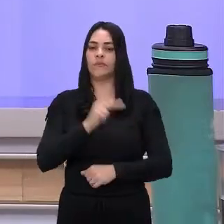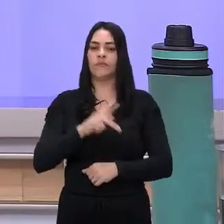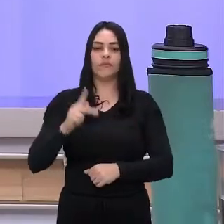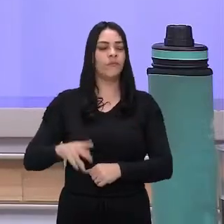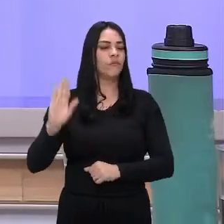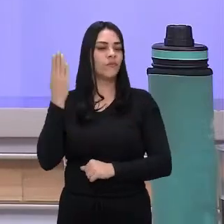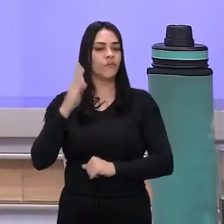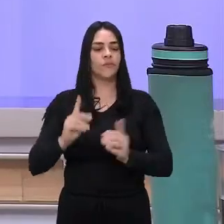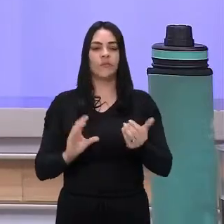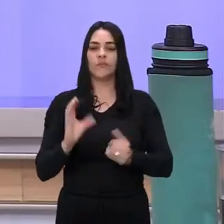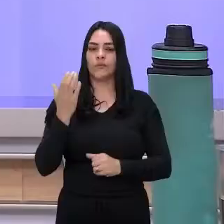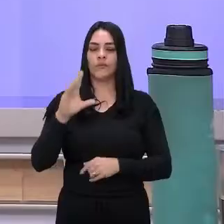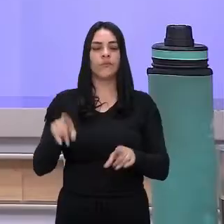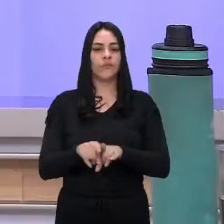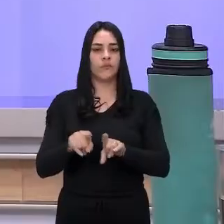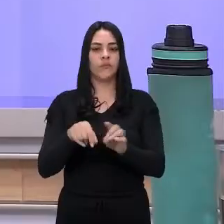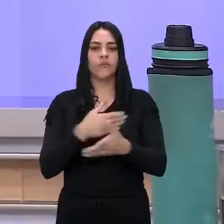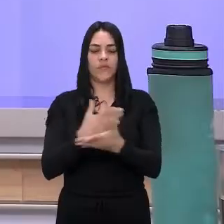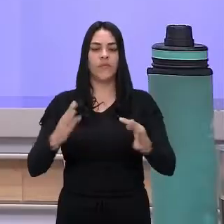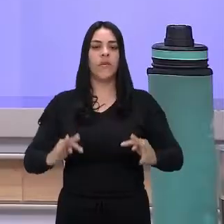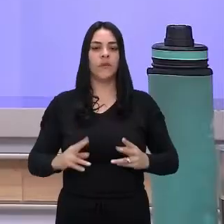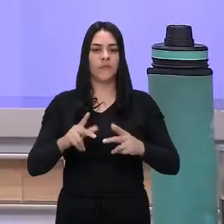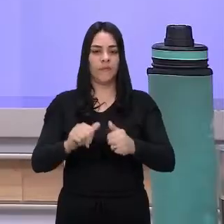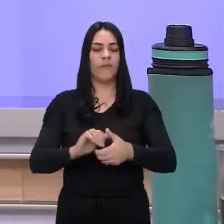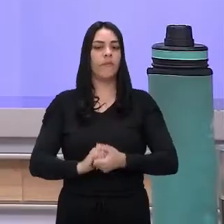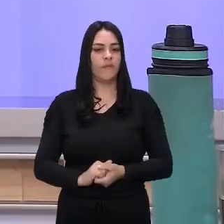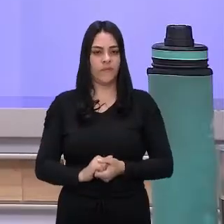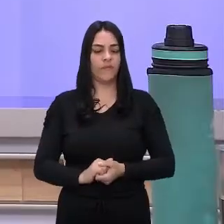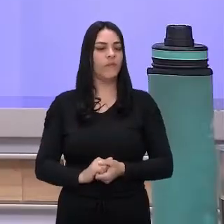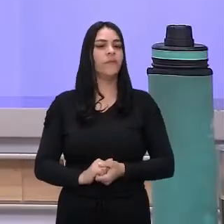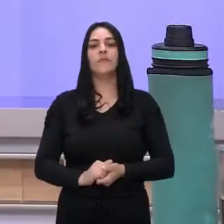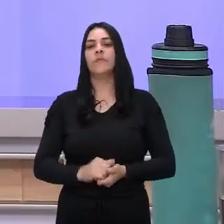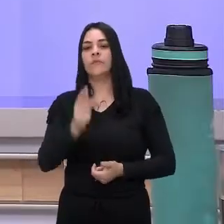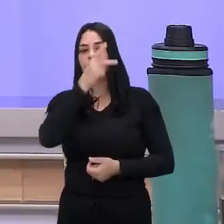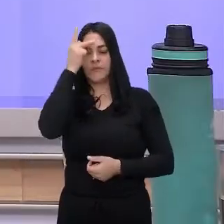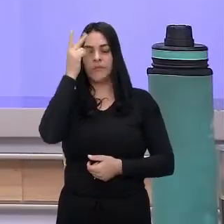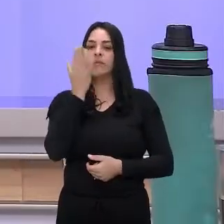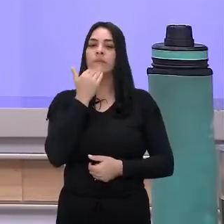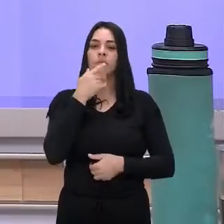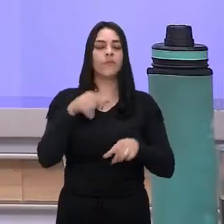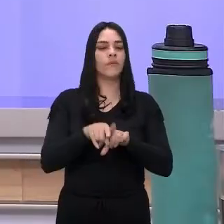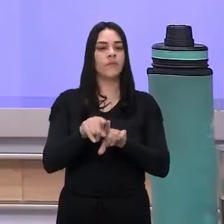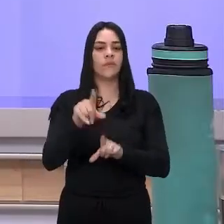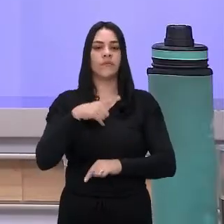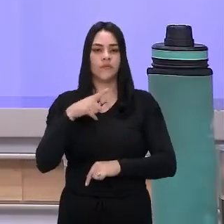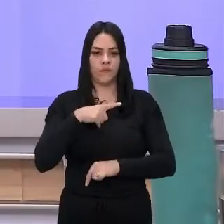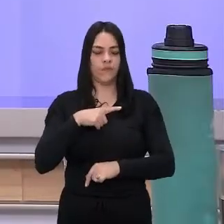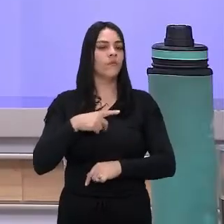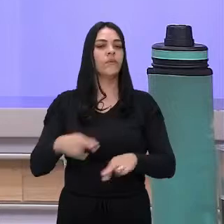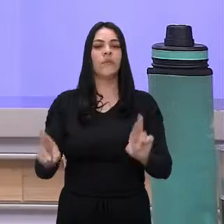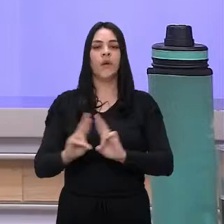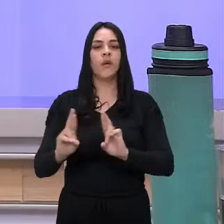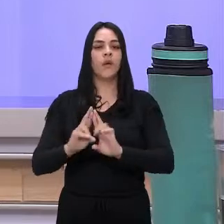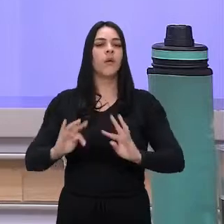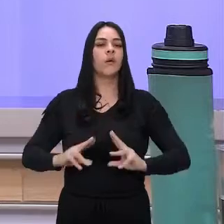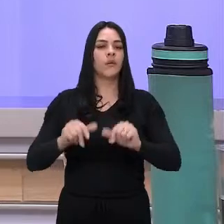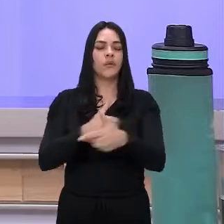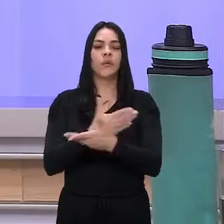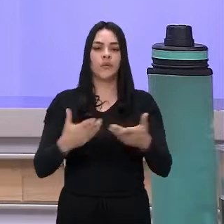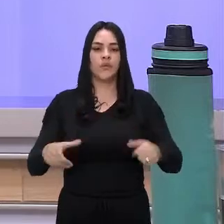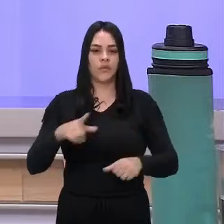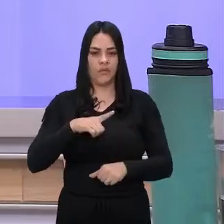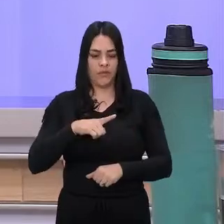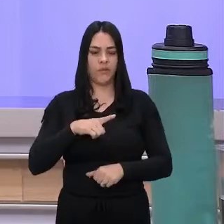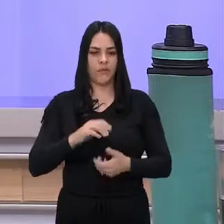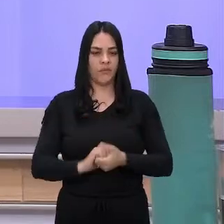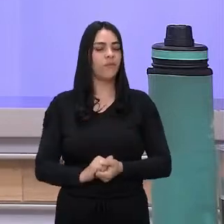de ciências, mas como nós temos refeitório aqui, as pessoas comem e tem esse resíduo orgânico, né, nós vamos ter